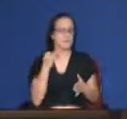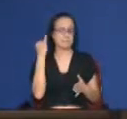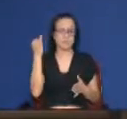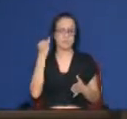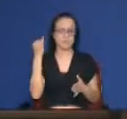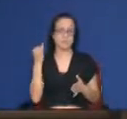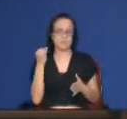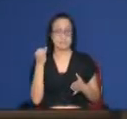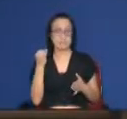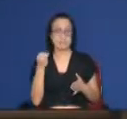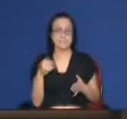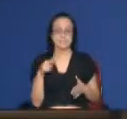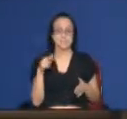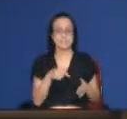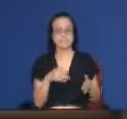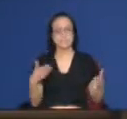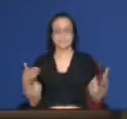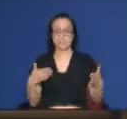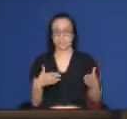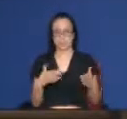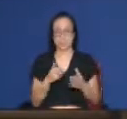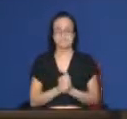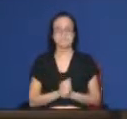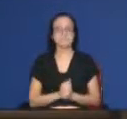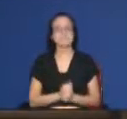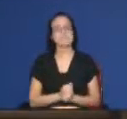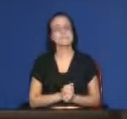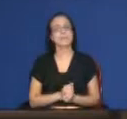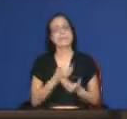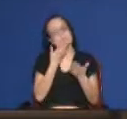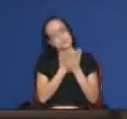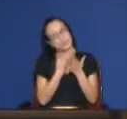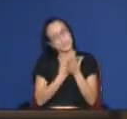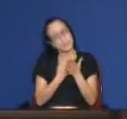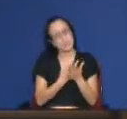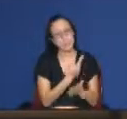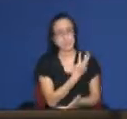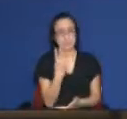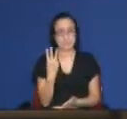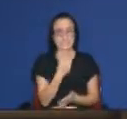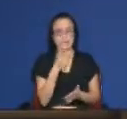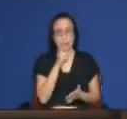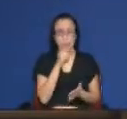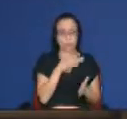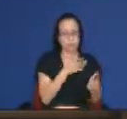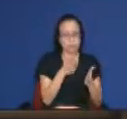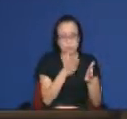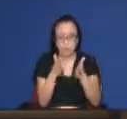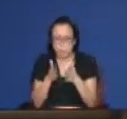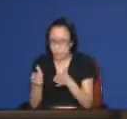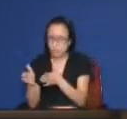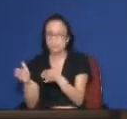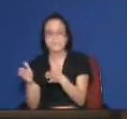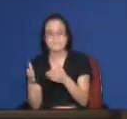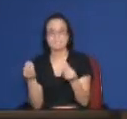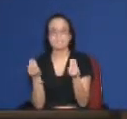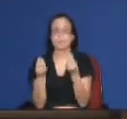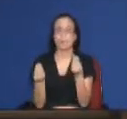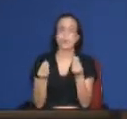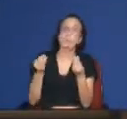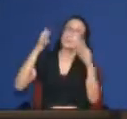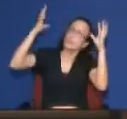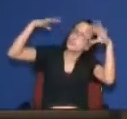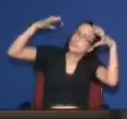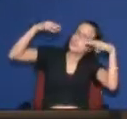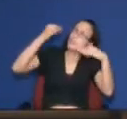Jaguari e nós temos o Ribeirão Pinhal. Então, a gente está estudando essas 3 bacias, basicamente, e a gente está estudando o regime de chuva,